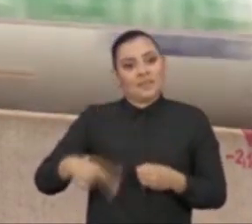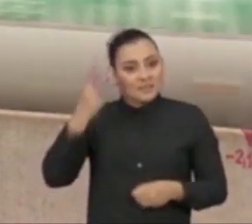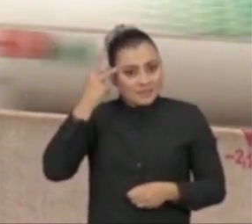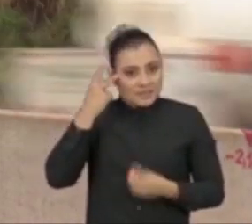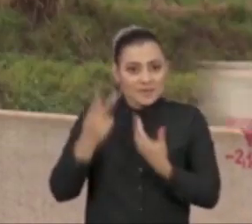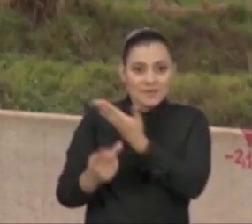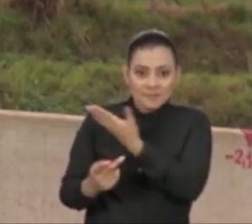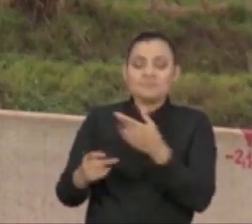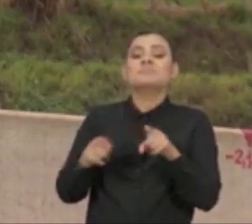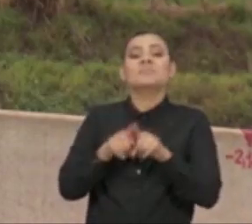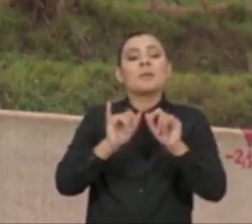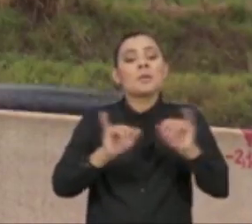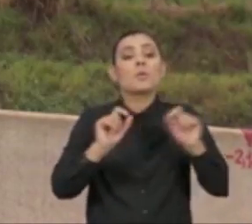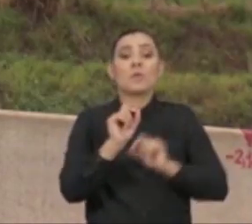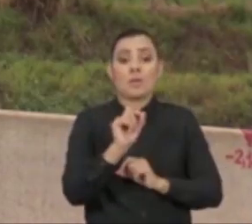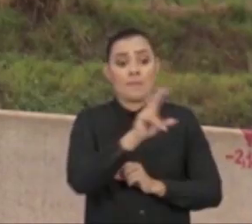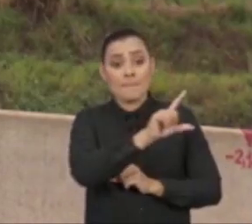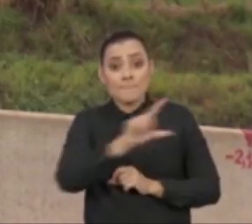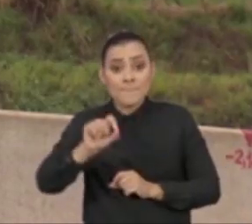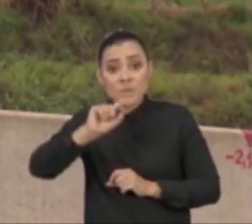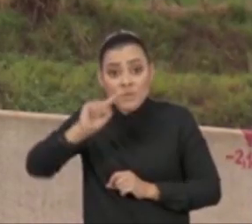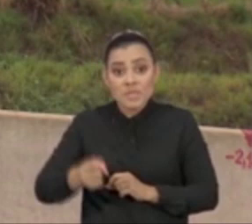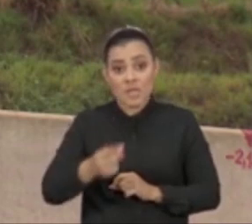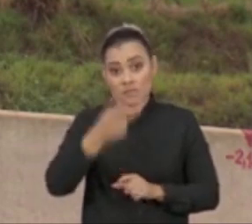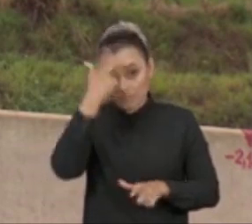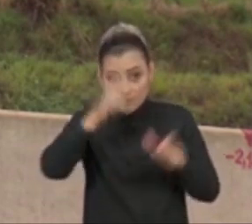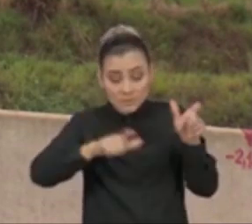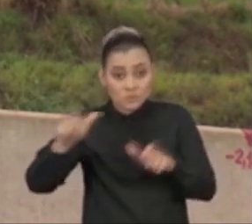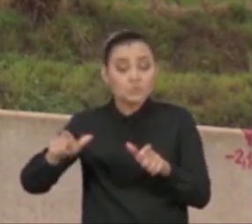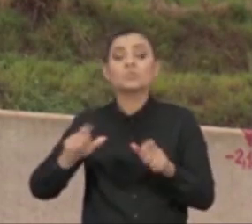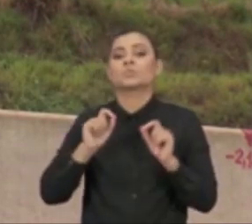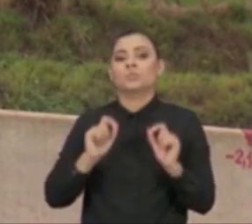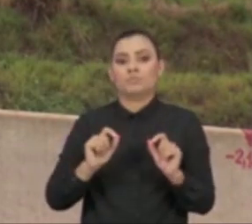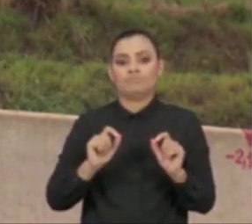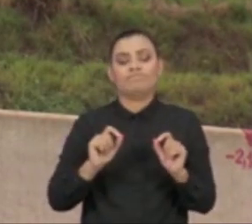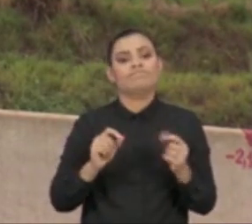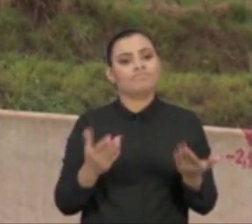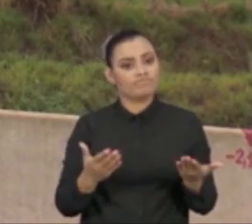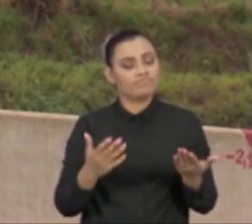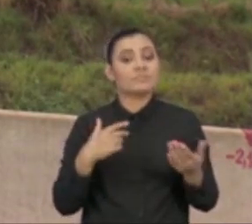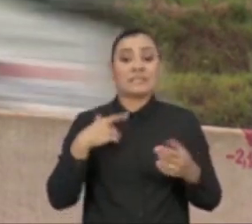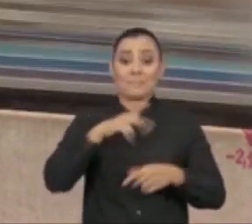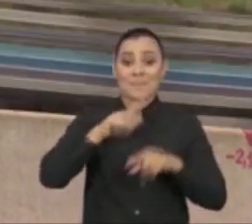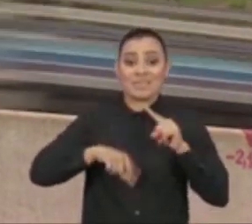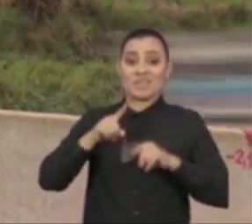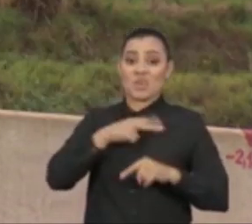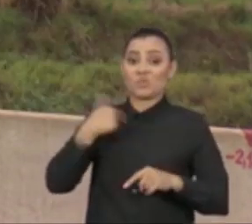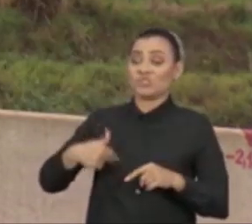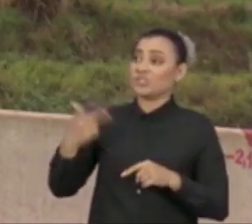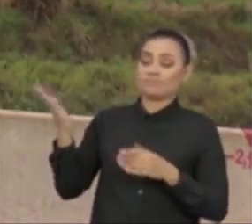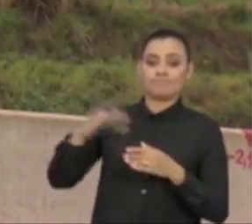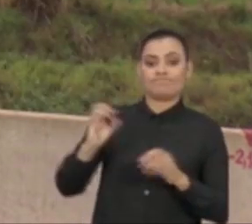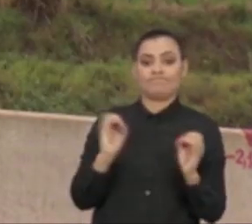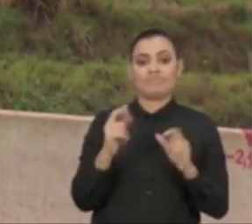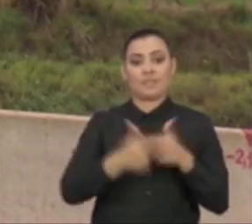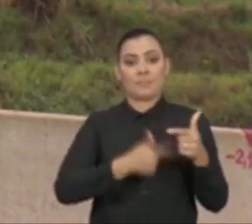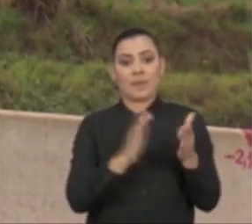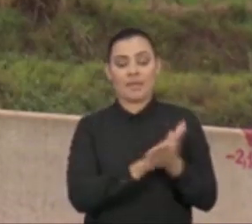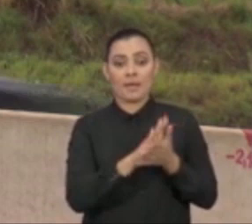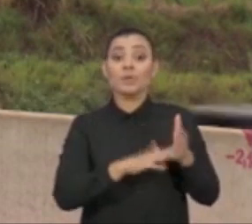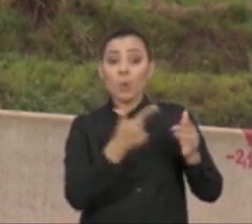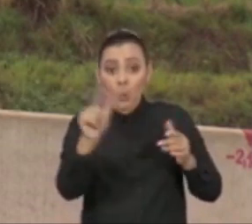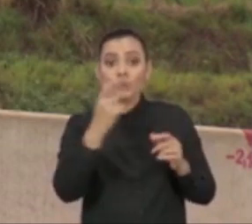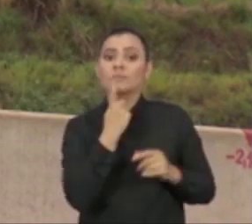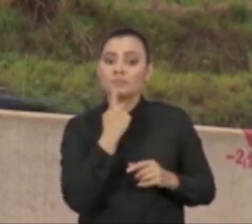férias coletivas para 1.500 funcionários por falta dos insumos que vêm da China. Aqui na região de Campinas, uma outra